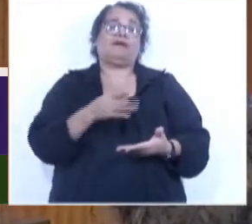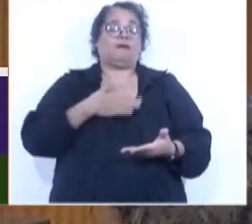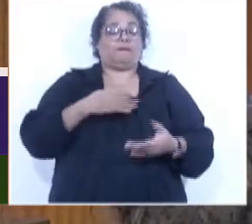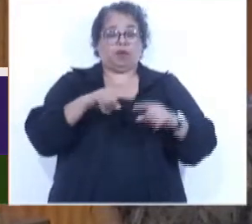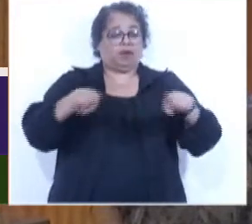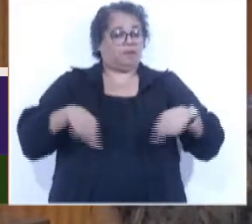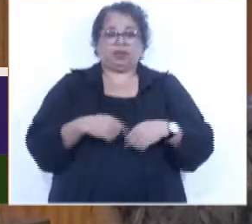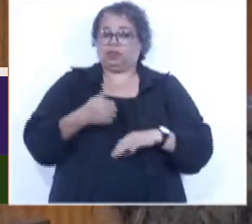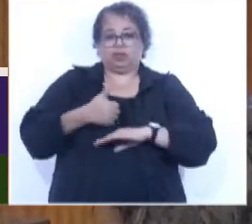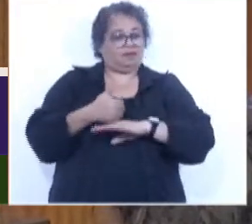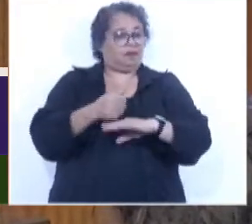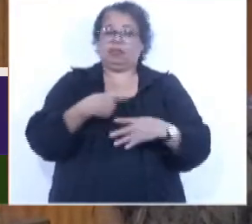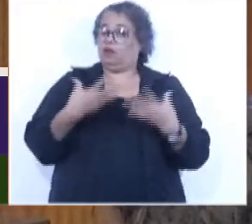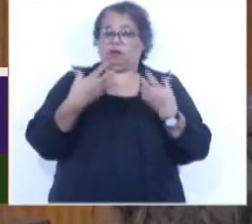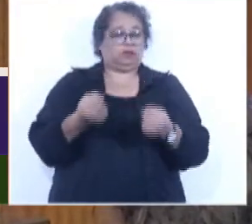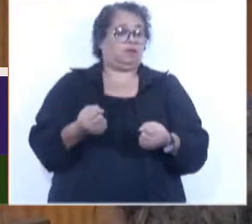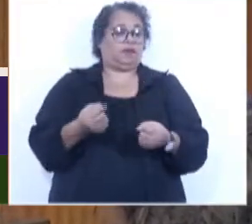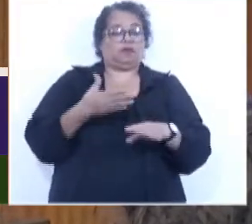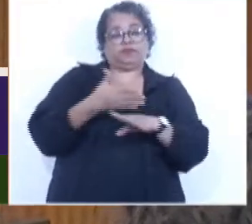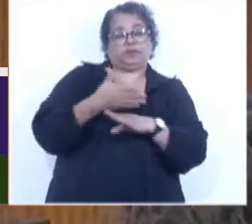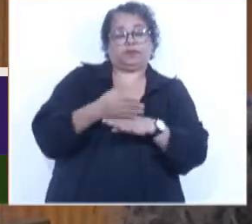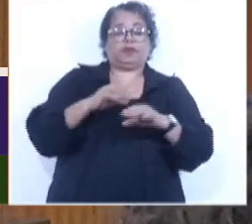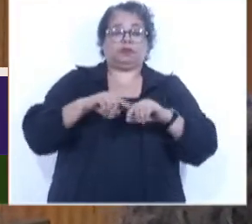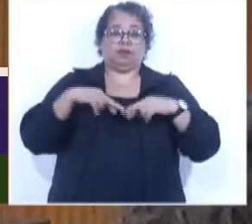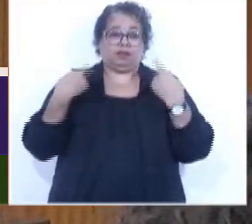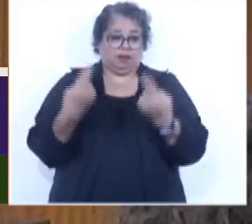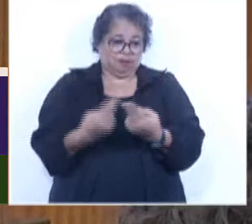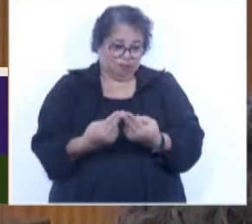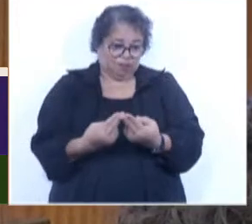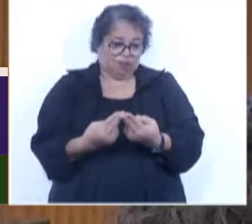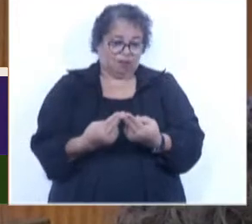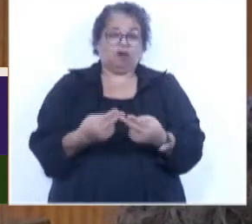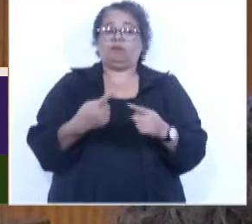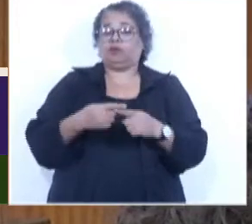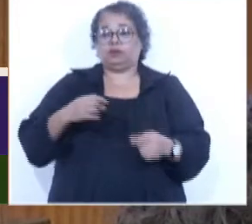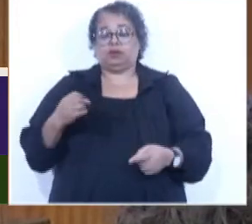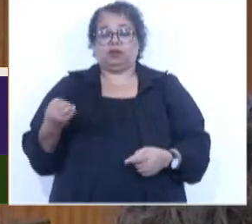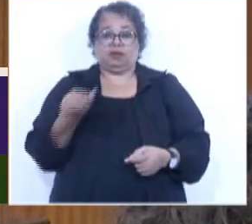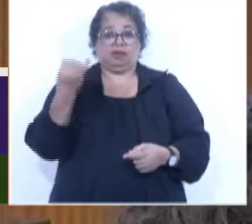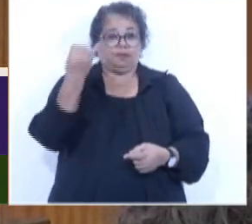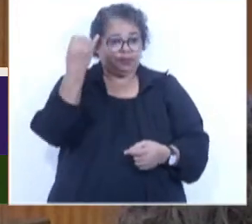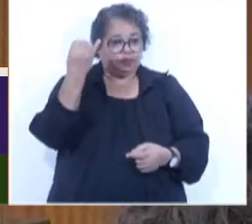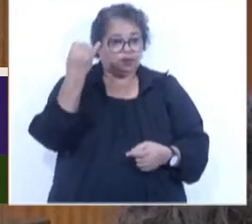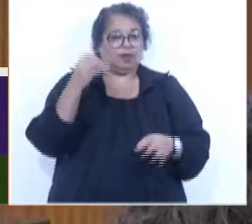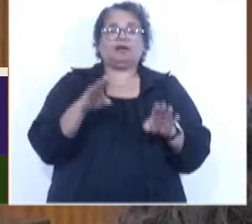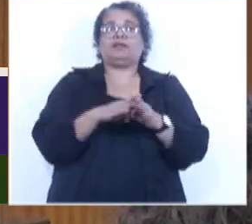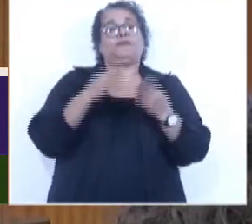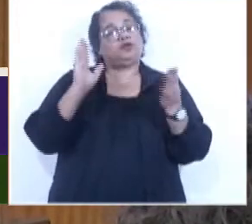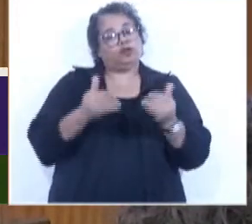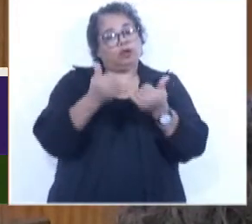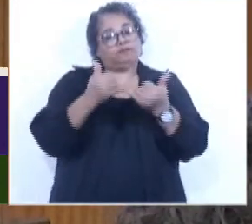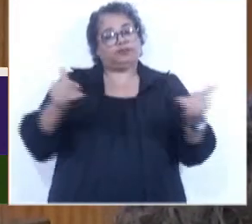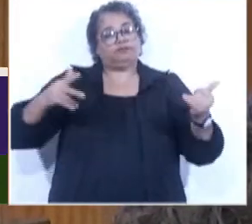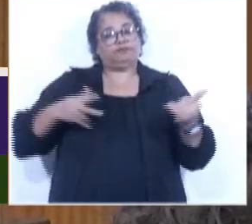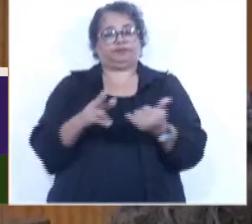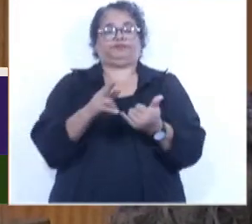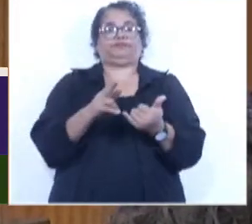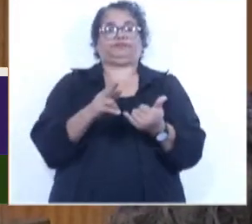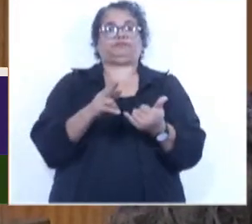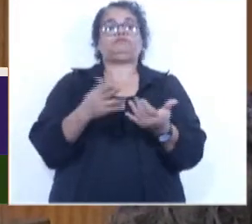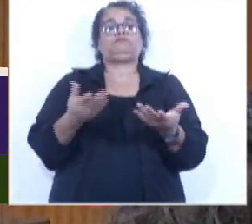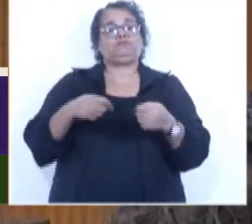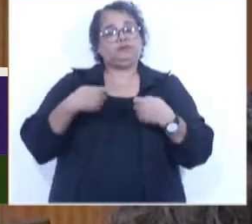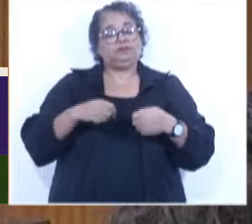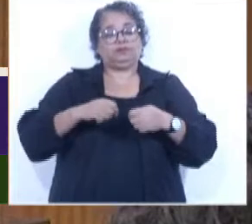recebeu nenhum convite para participar desse congresso de tamanha relevância e que já teve o seu lançamento então a Ampla